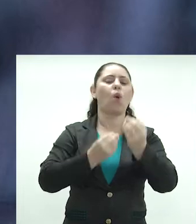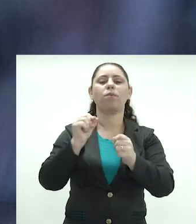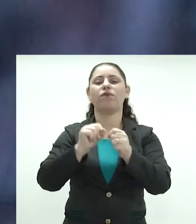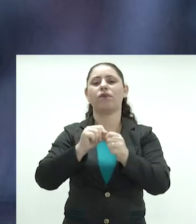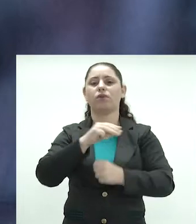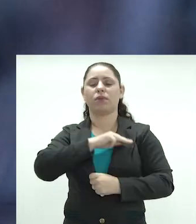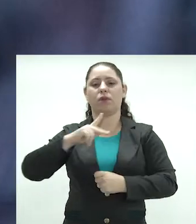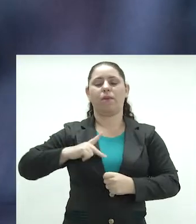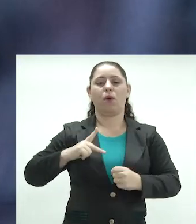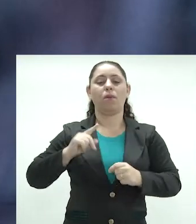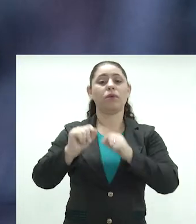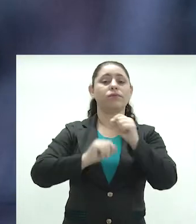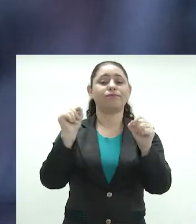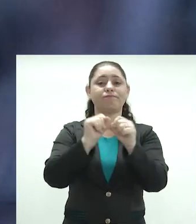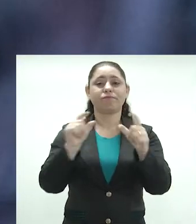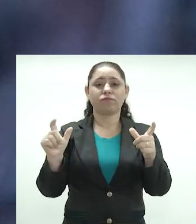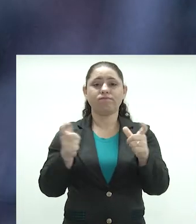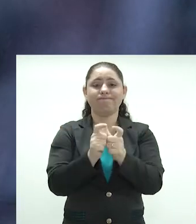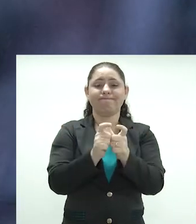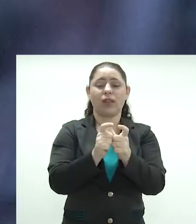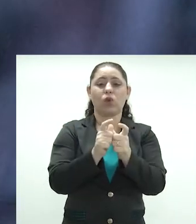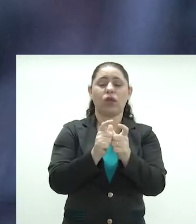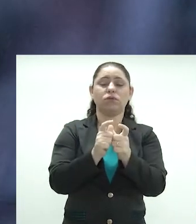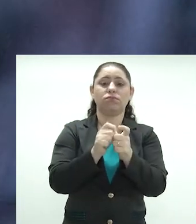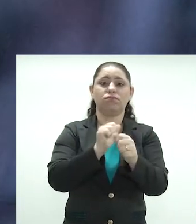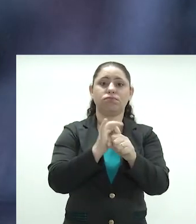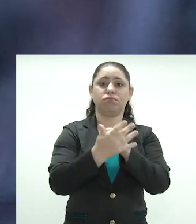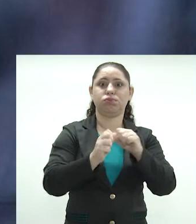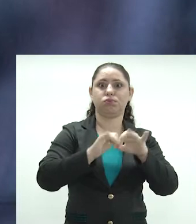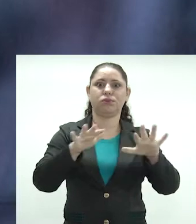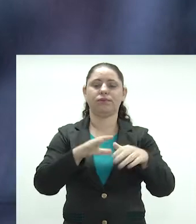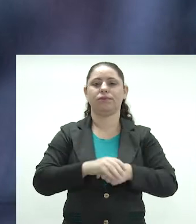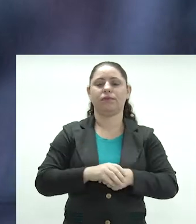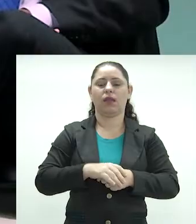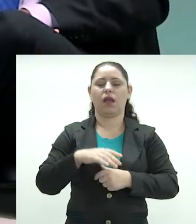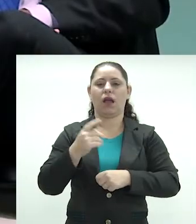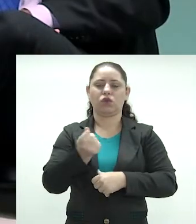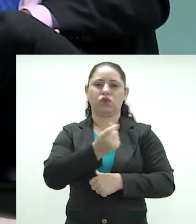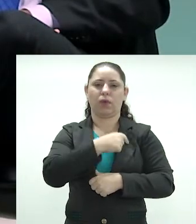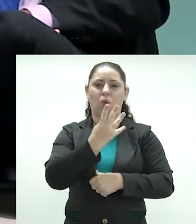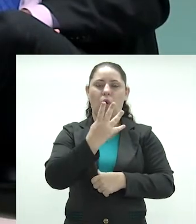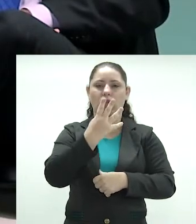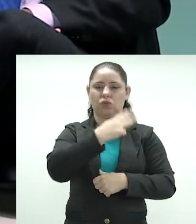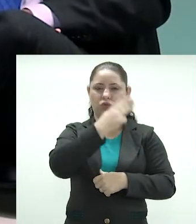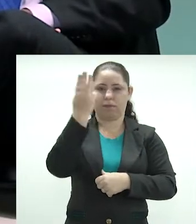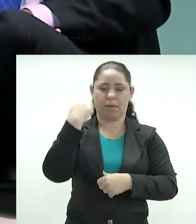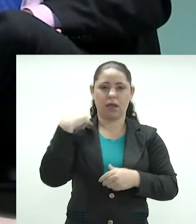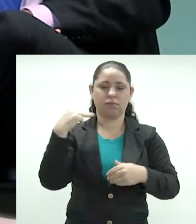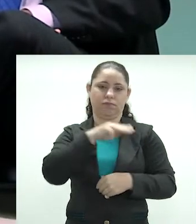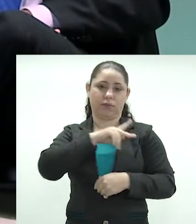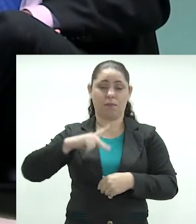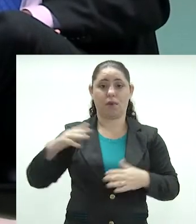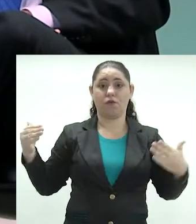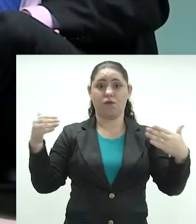queria saber como que isso foi feito no Ministério Público para conter, né, a expansão dessa pandemia. Assumi a Procuradoria-Geral 4 de maio.